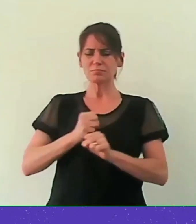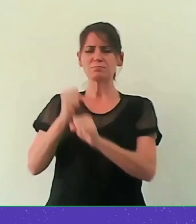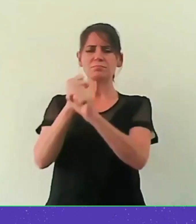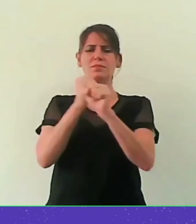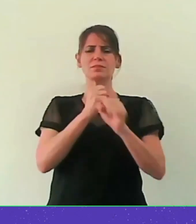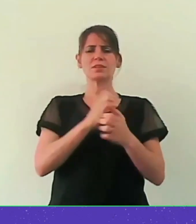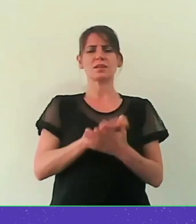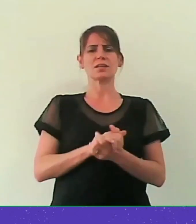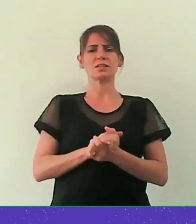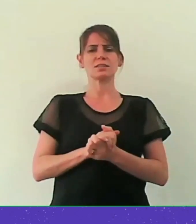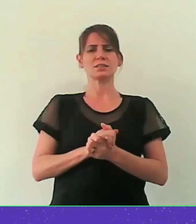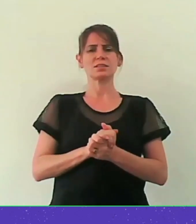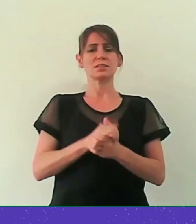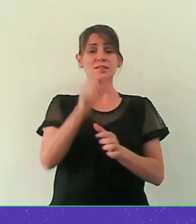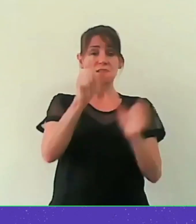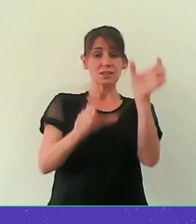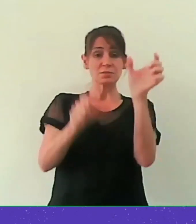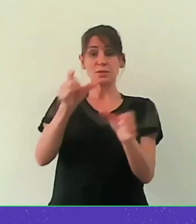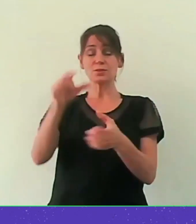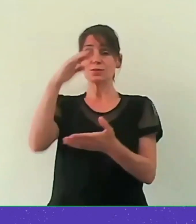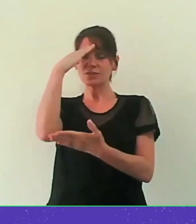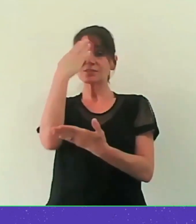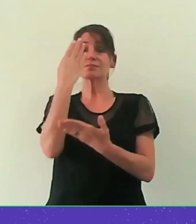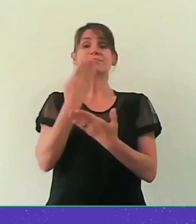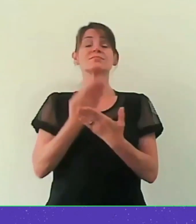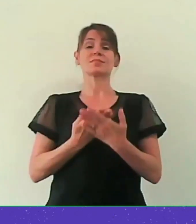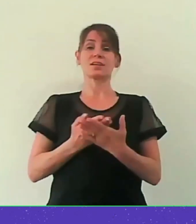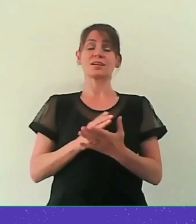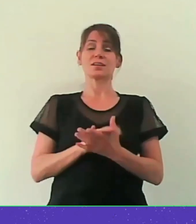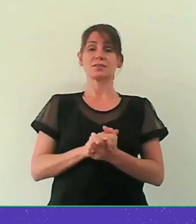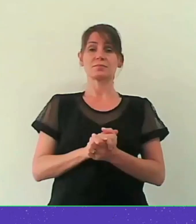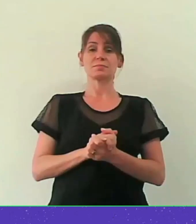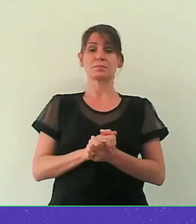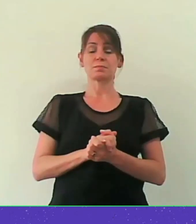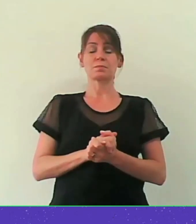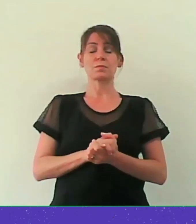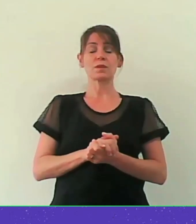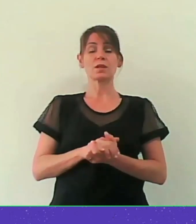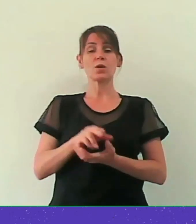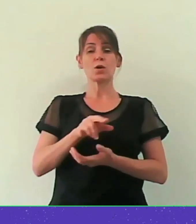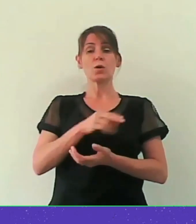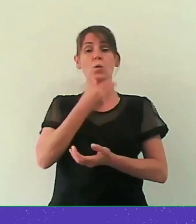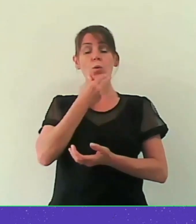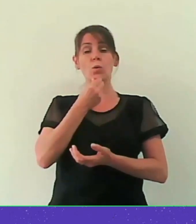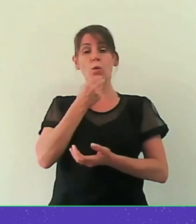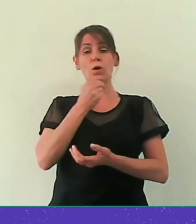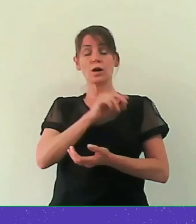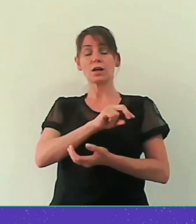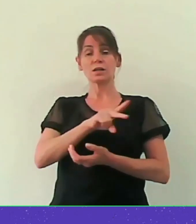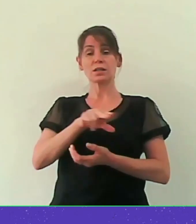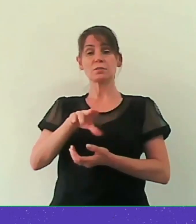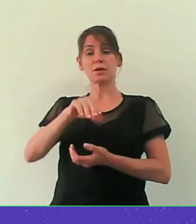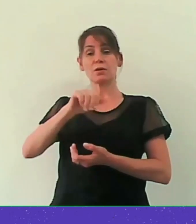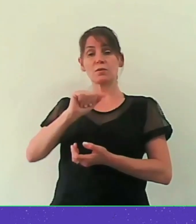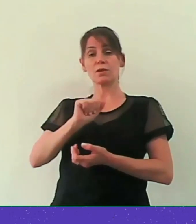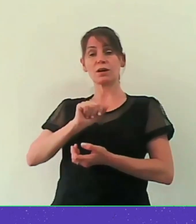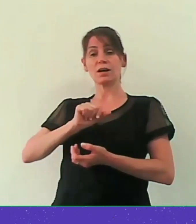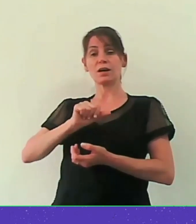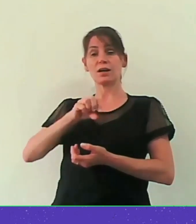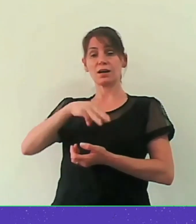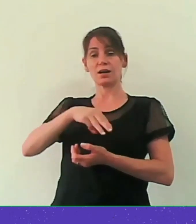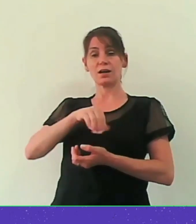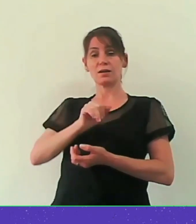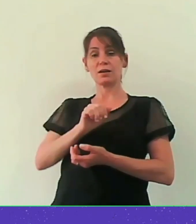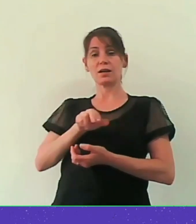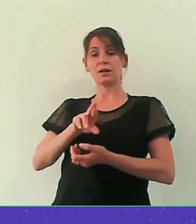quem crê. Isso, irmão Ami fez questão ontem de destacar em 1